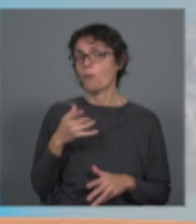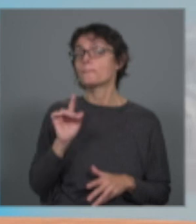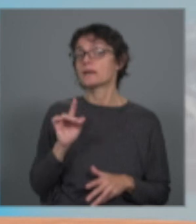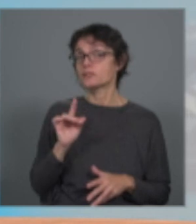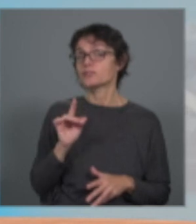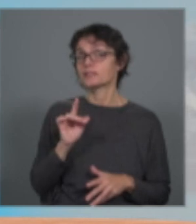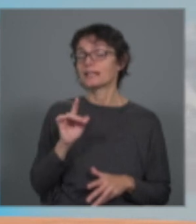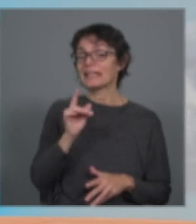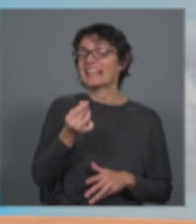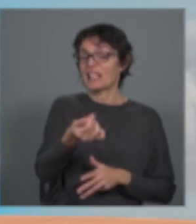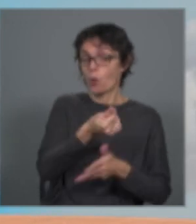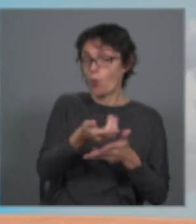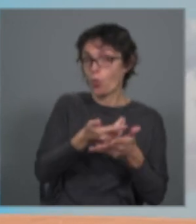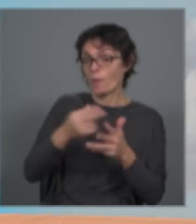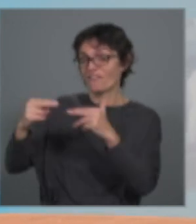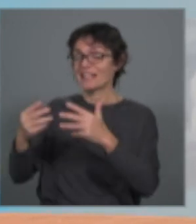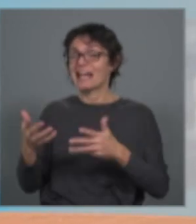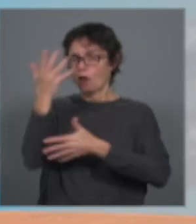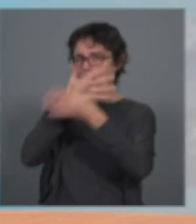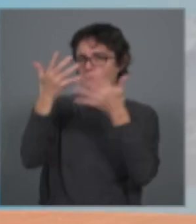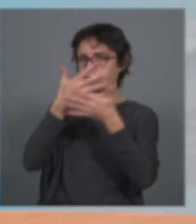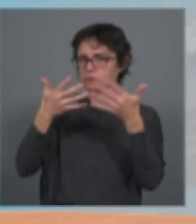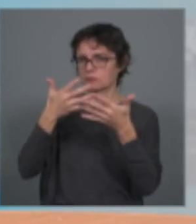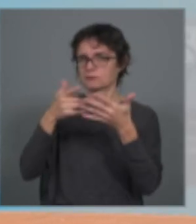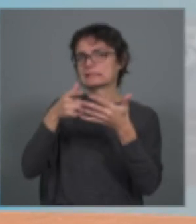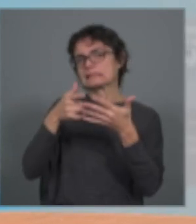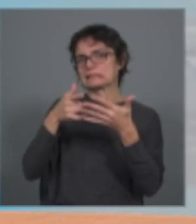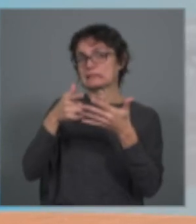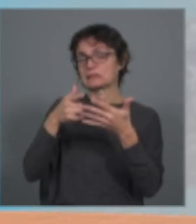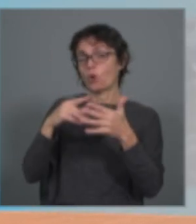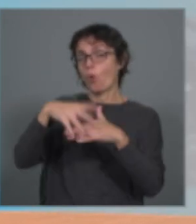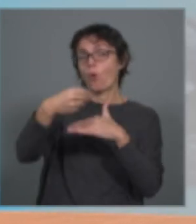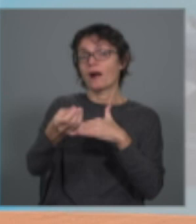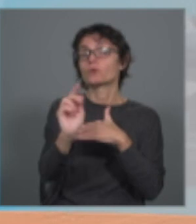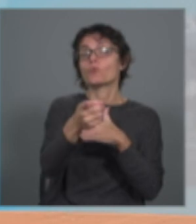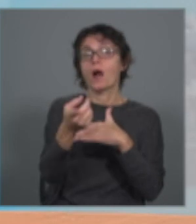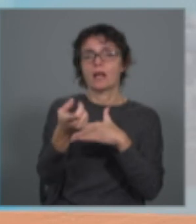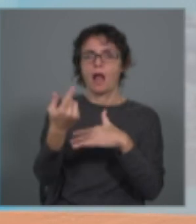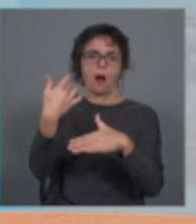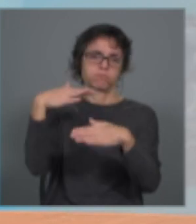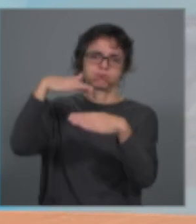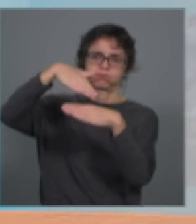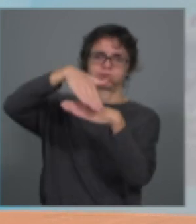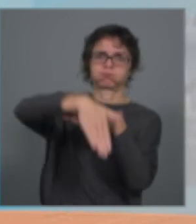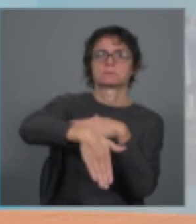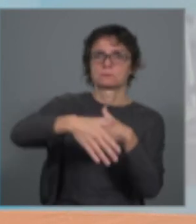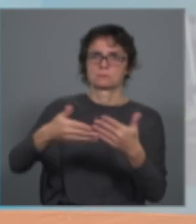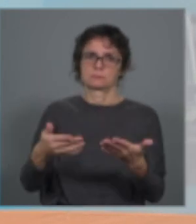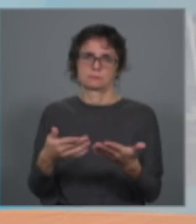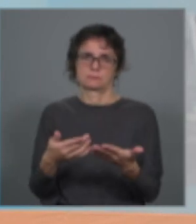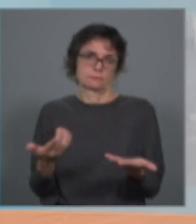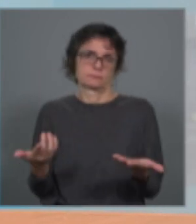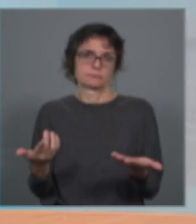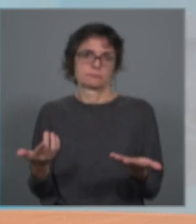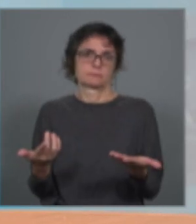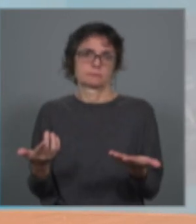a questão é, isto é determinado por movimentos financeiros, em grande parte é. Porquê? Porque é quem pode.